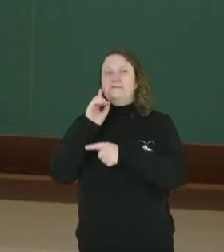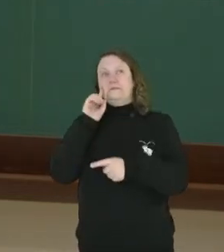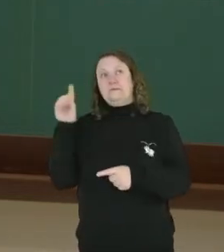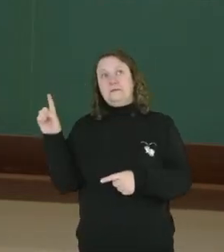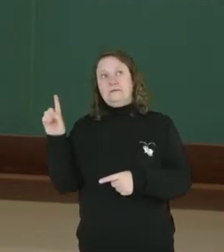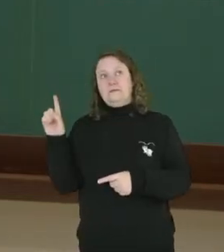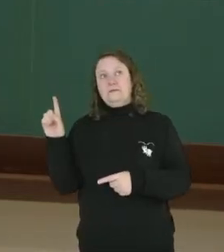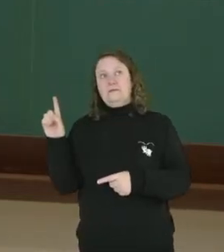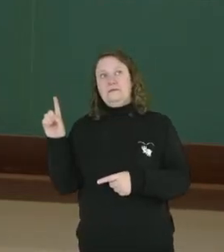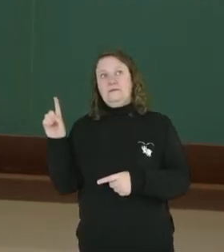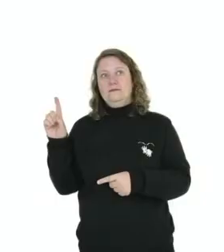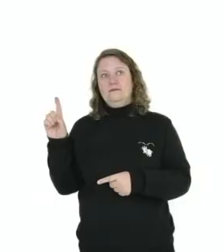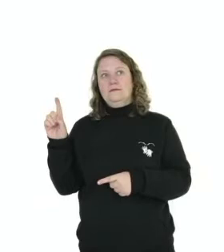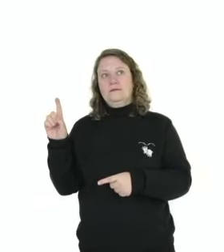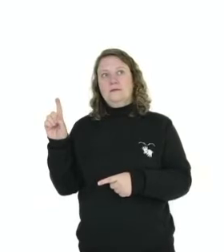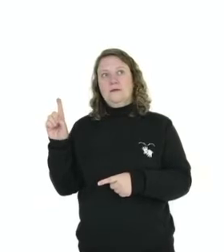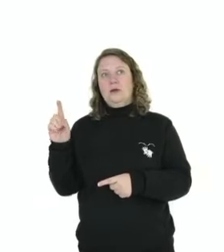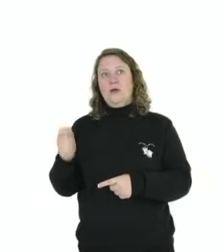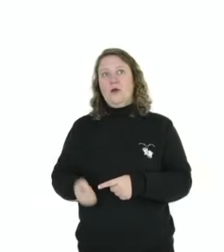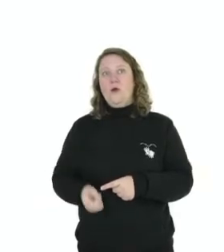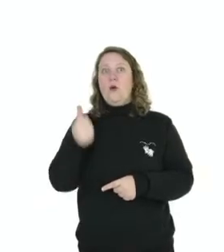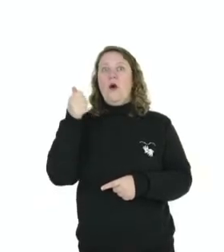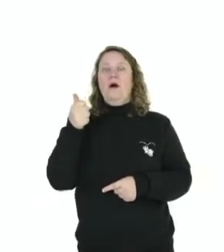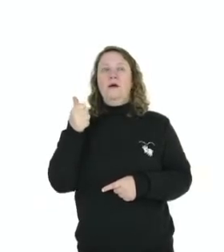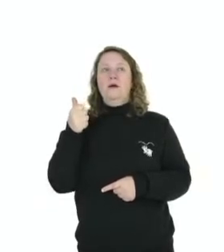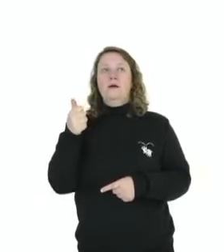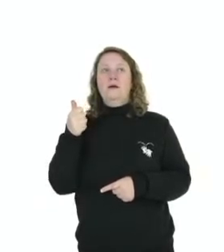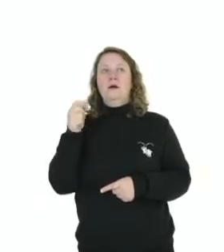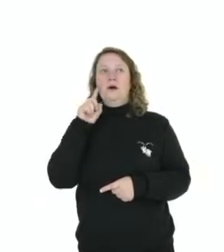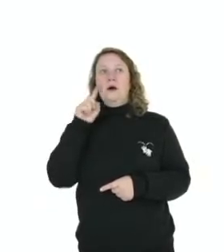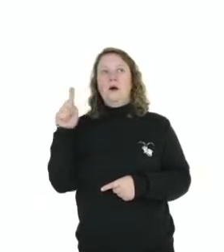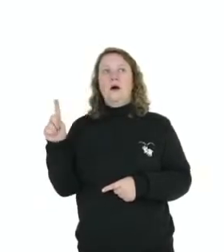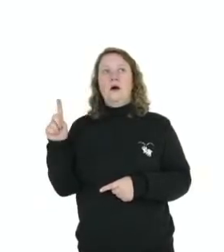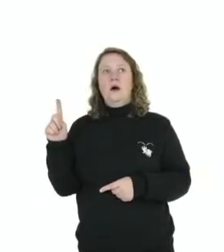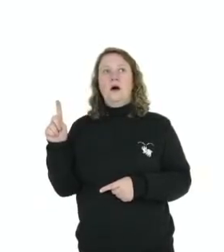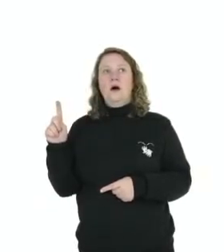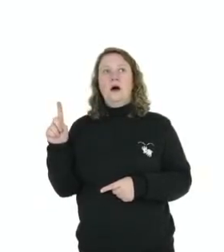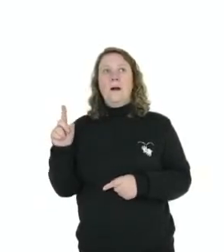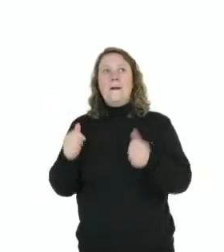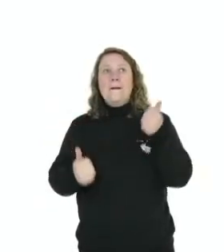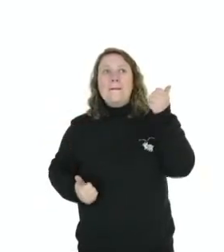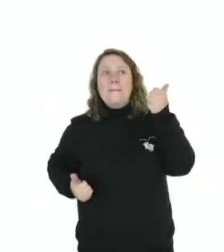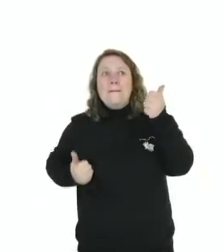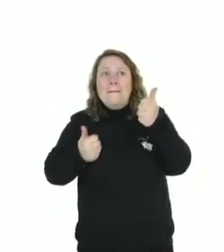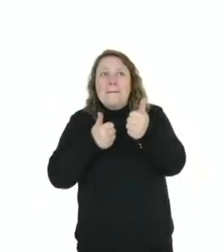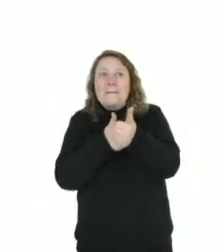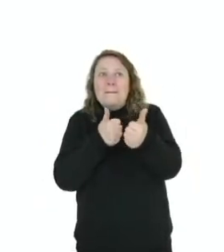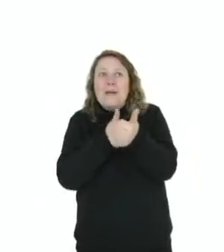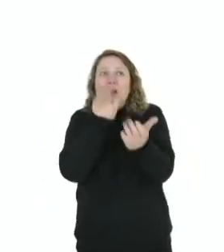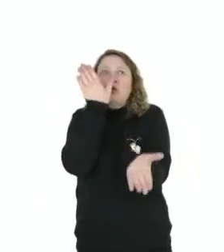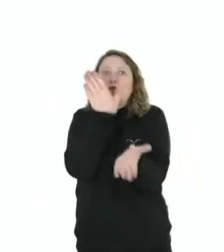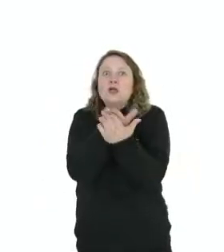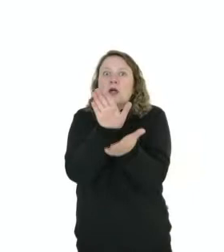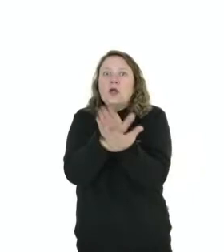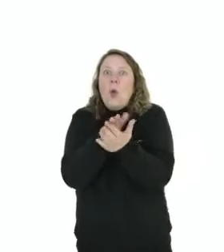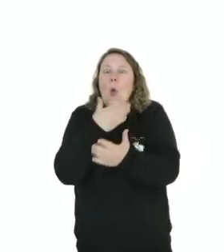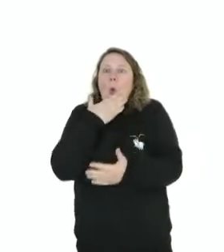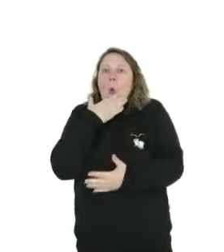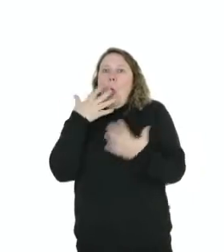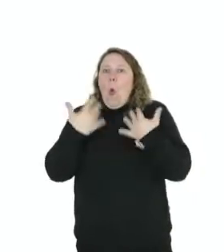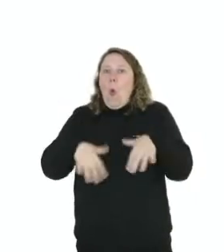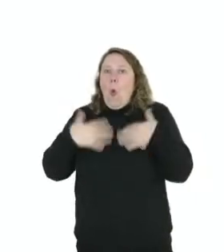bump jump, né? Quase virou energia potencial lá, ó, comida pro jacaré. Bem, se vocês